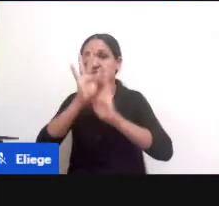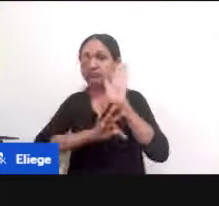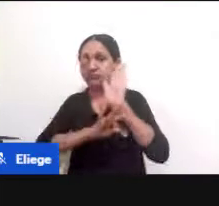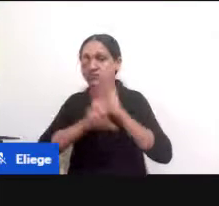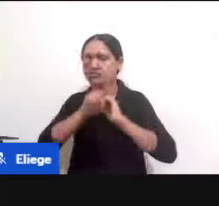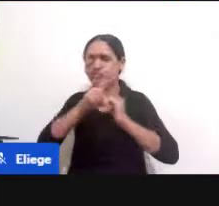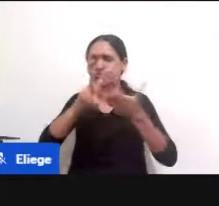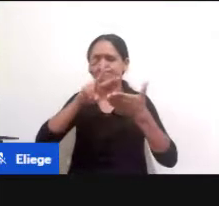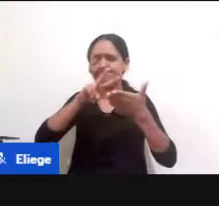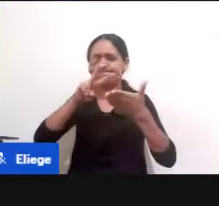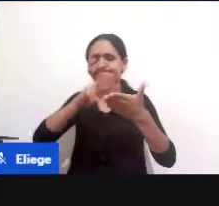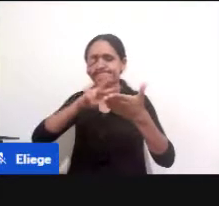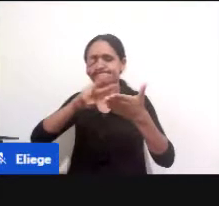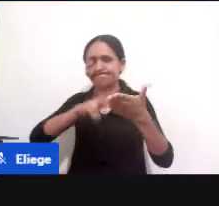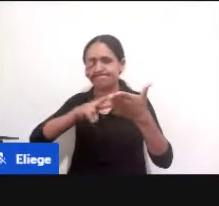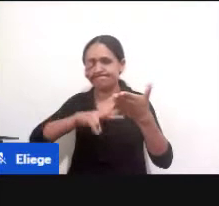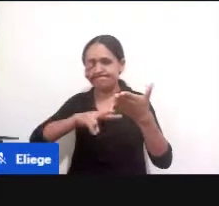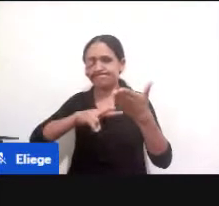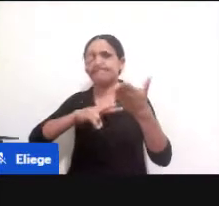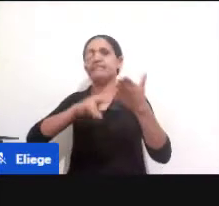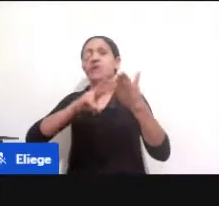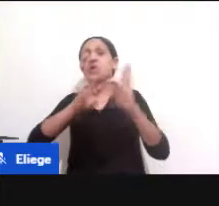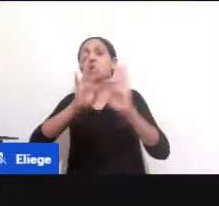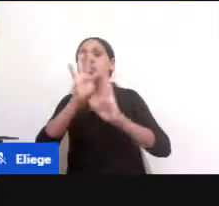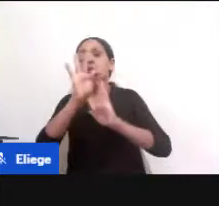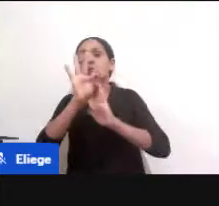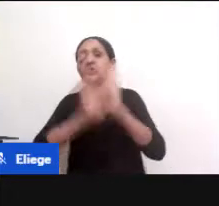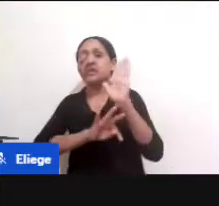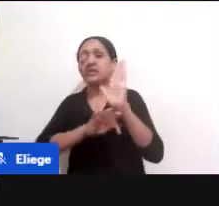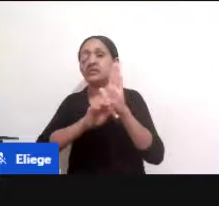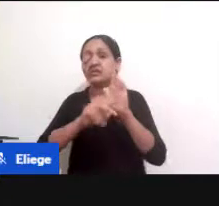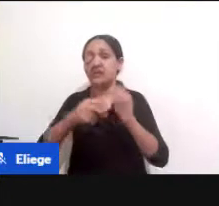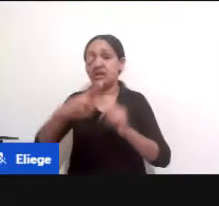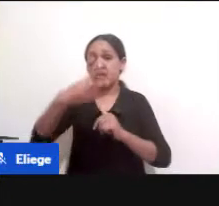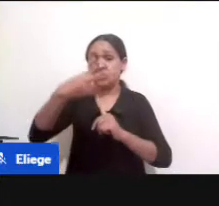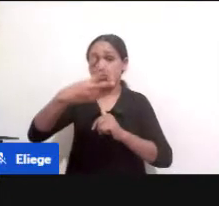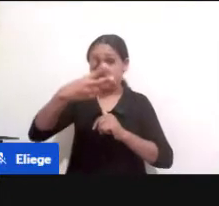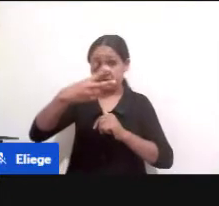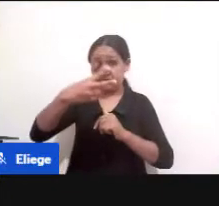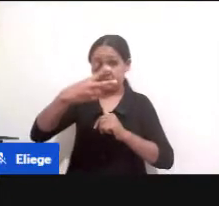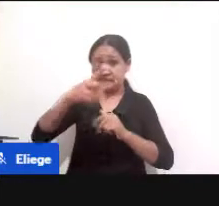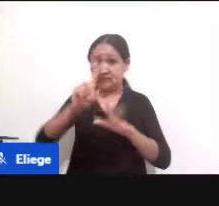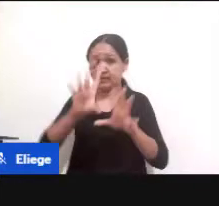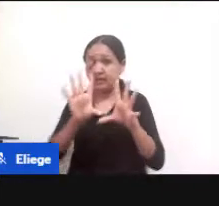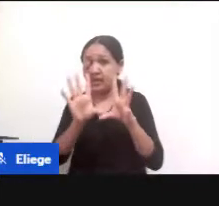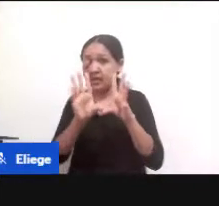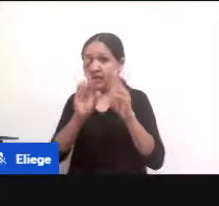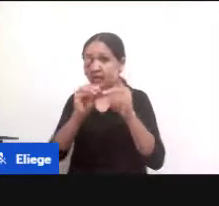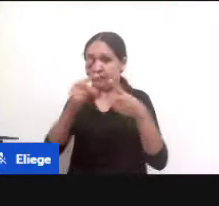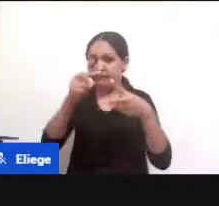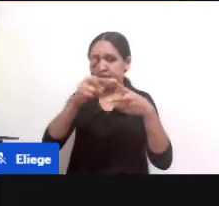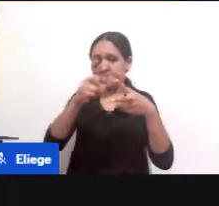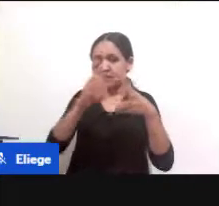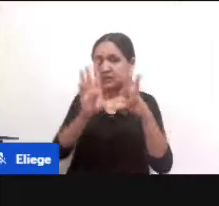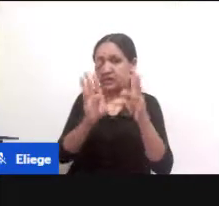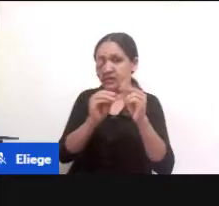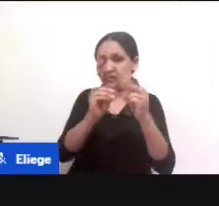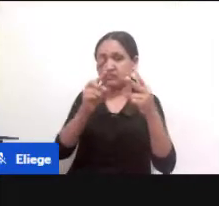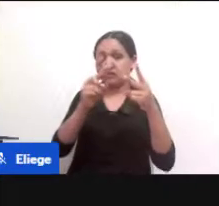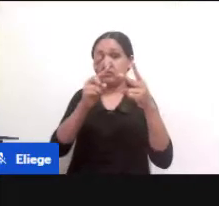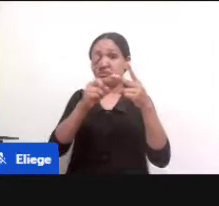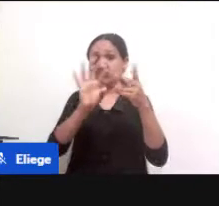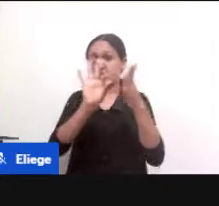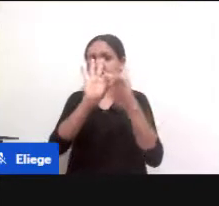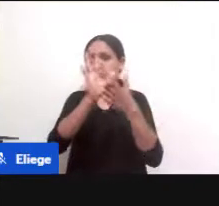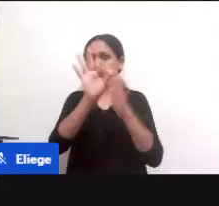essa leitura. O nosso texto está em duas maneiras. Ele está numa maneira resumida e numa maneira estendida,